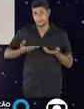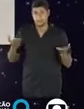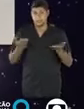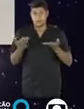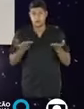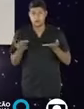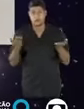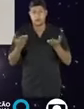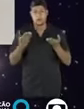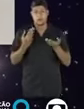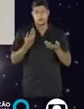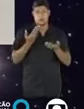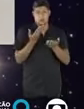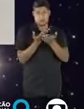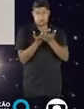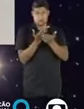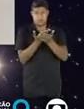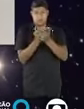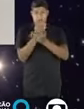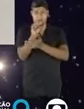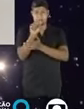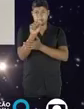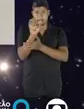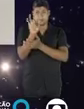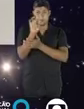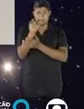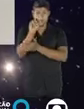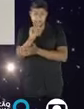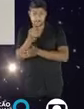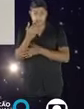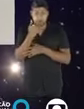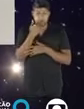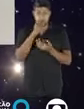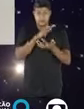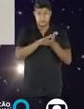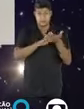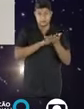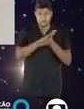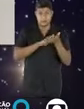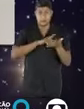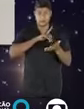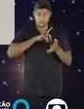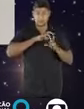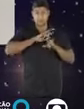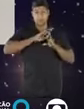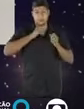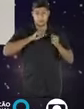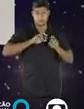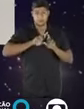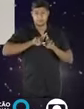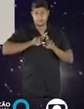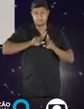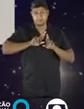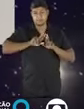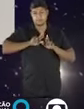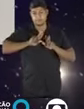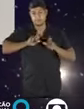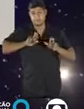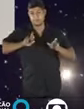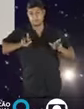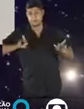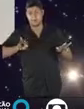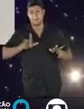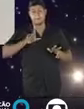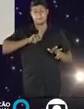de junho e julho, não é safra para esses alimentos. Então, a gente tem que ter a variedade também, pensando na safra,